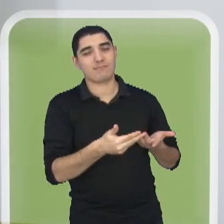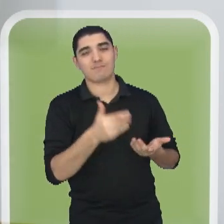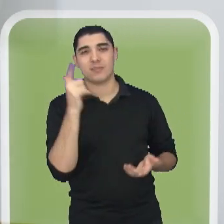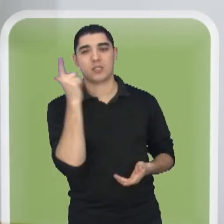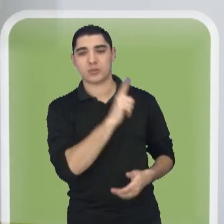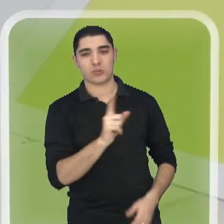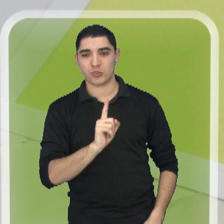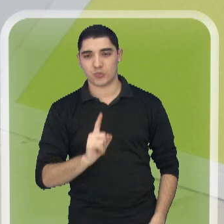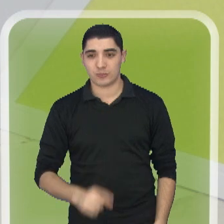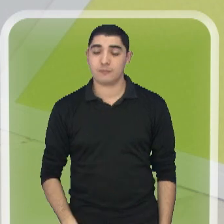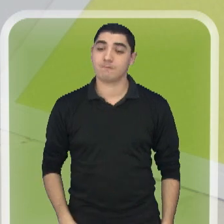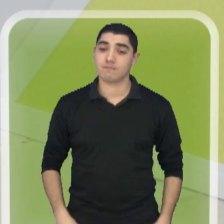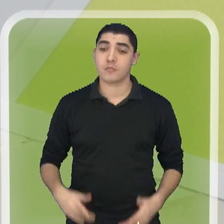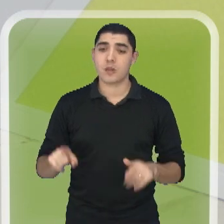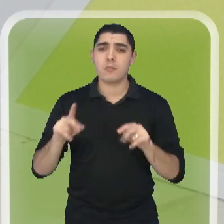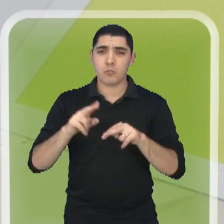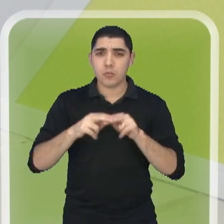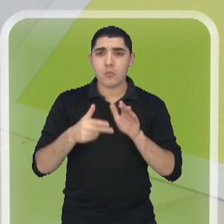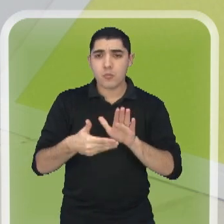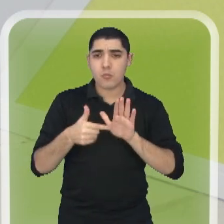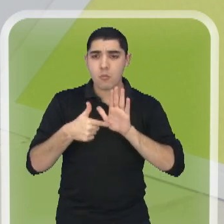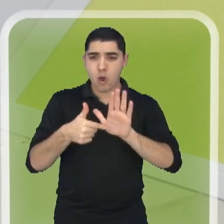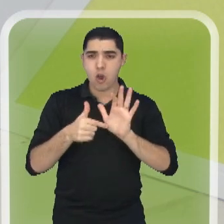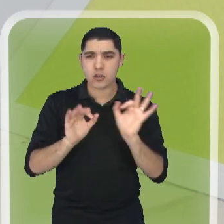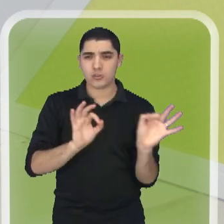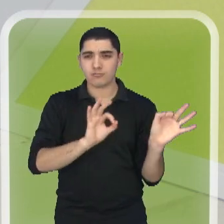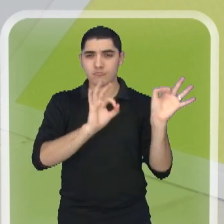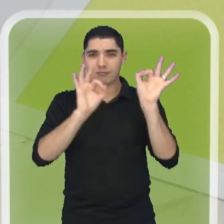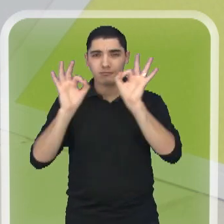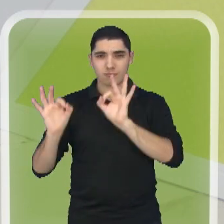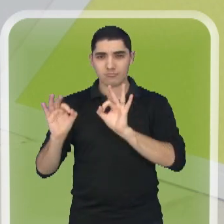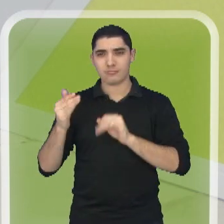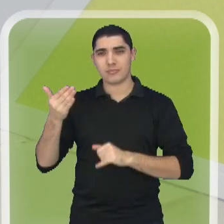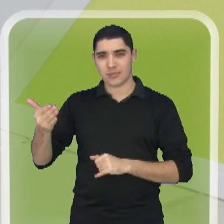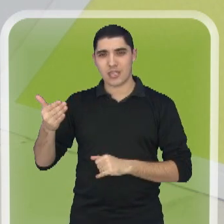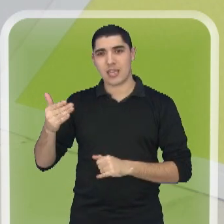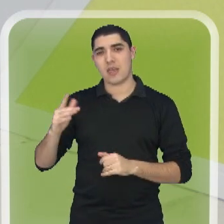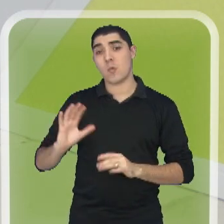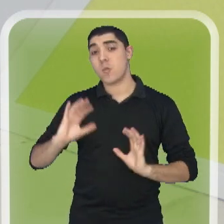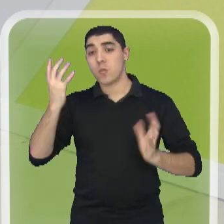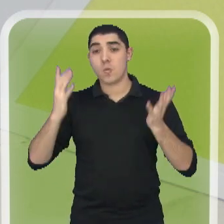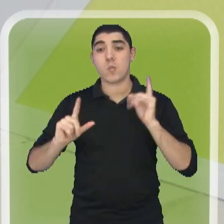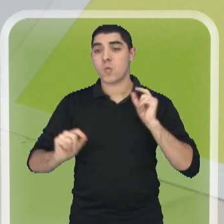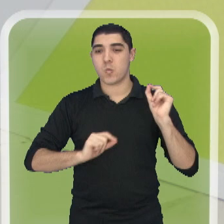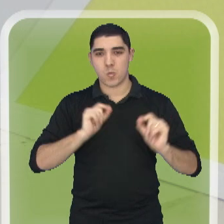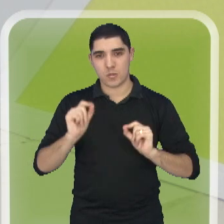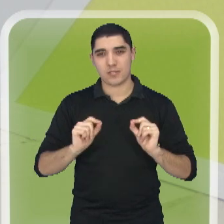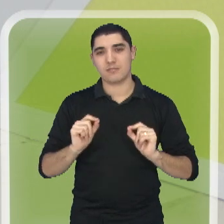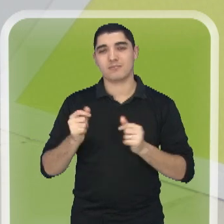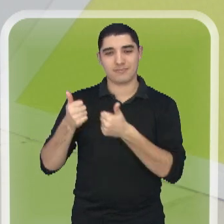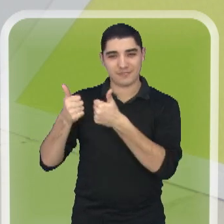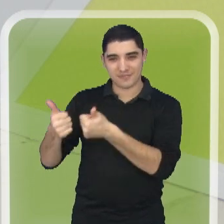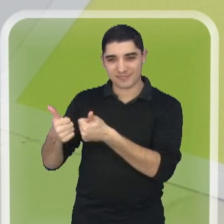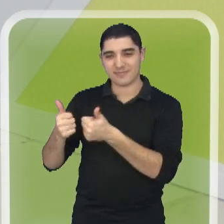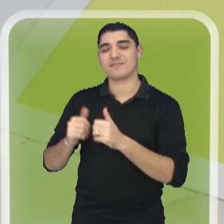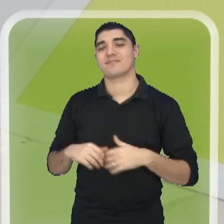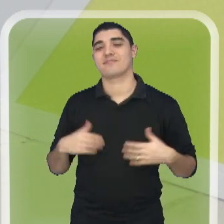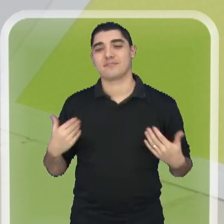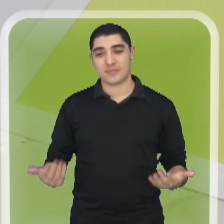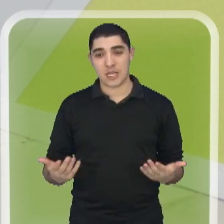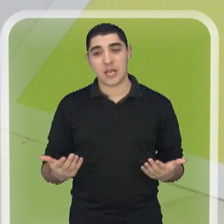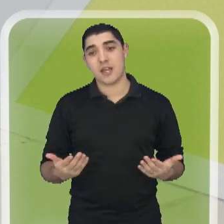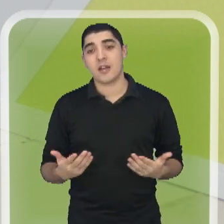jogo. Pois é, coloca a imagem do jogo aqui, Matheus, o pessoal ir vendo os jogos, enquanto o que está acontecendo lá. Isso, mas aí, ô